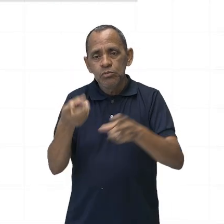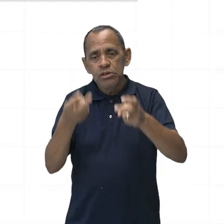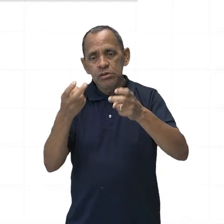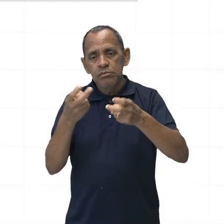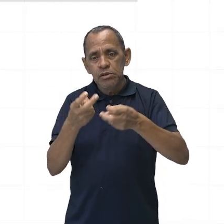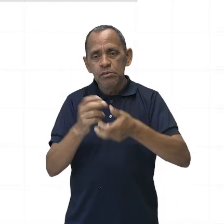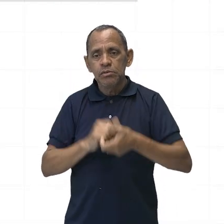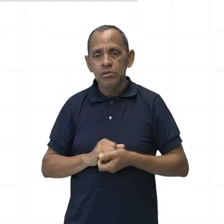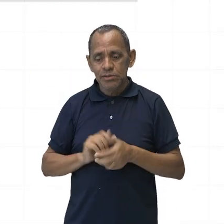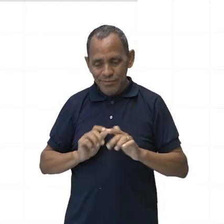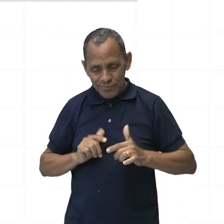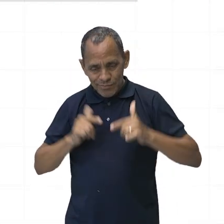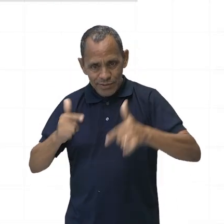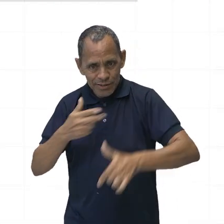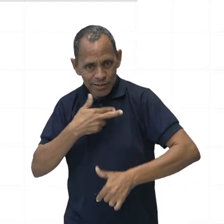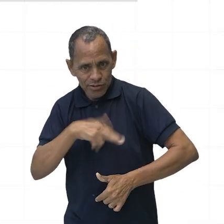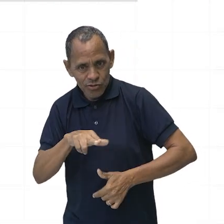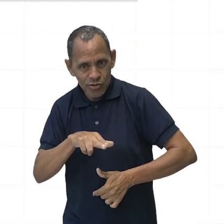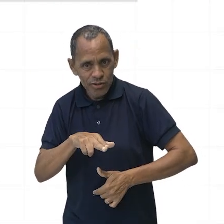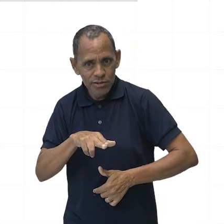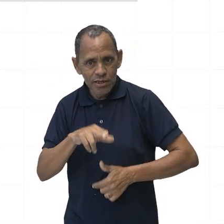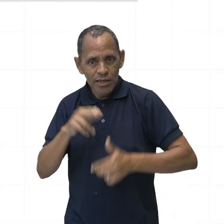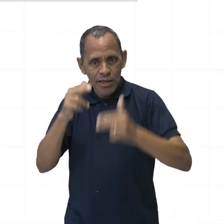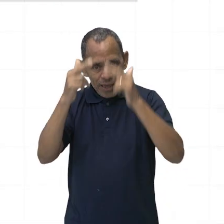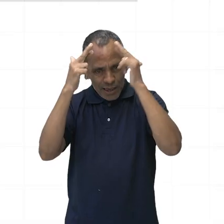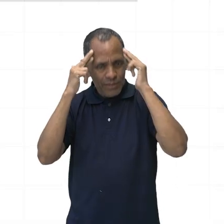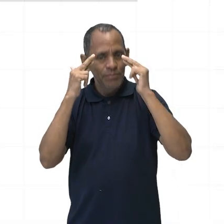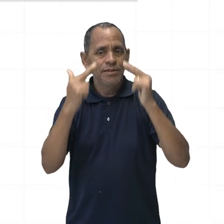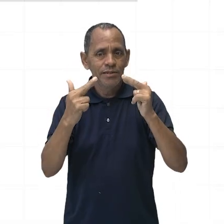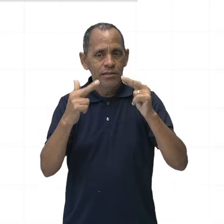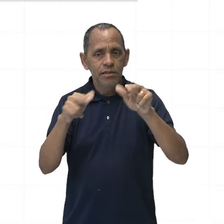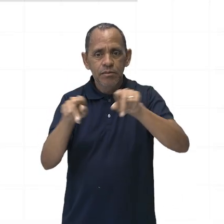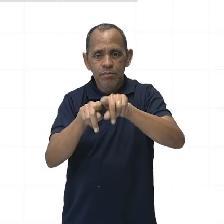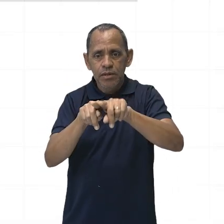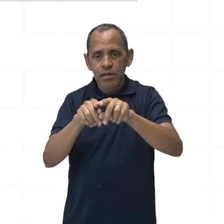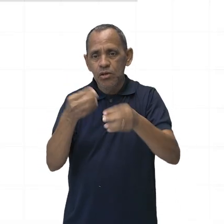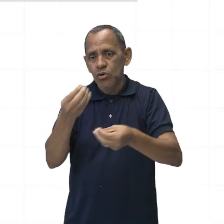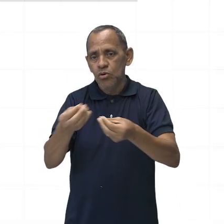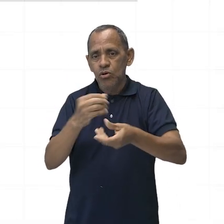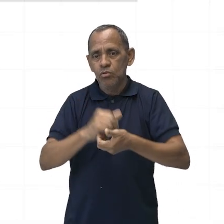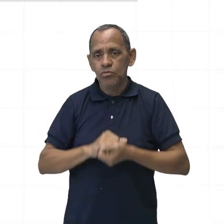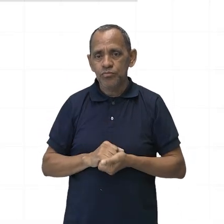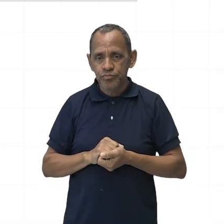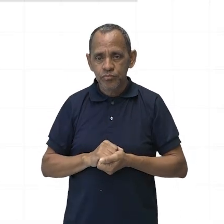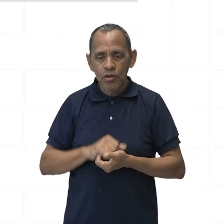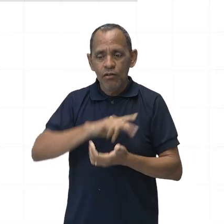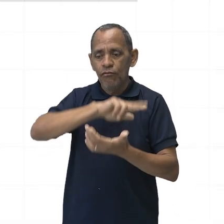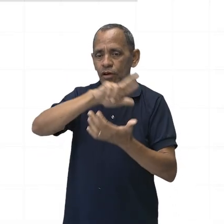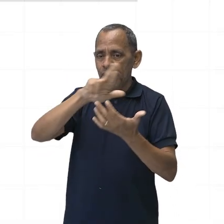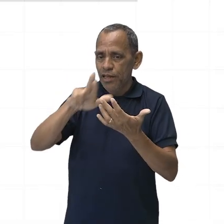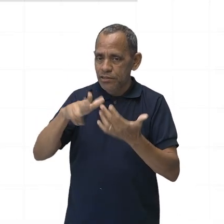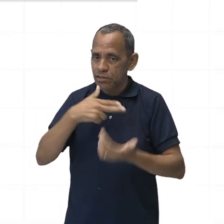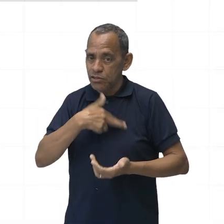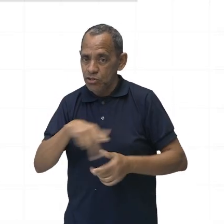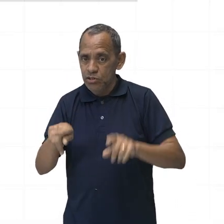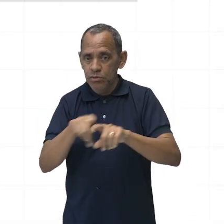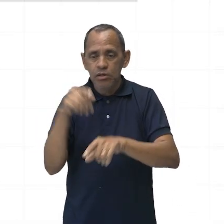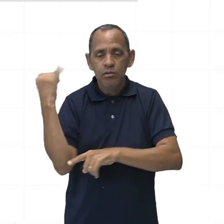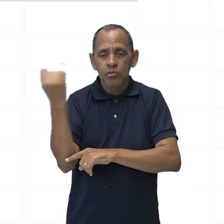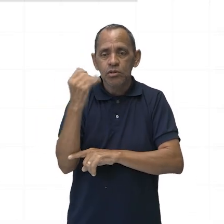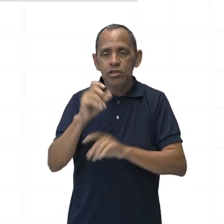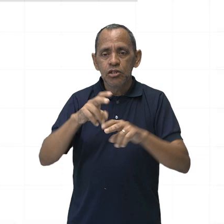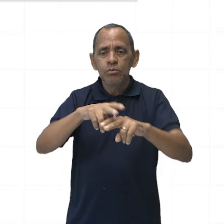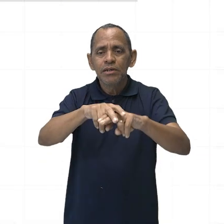é também respeitar a dignidade humana. O respeito à diversidade religiosa é muito importante para